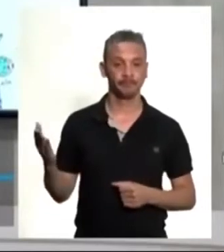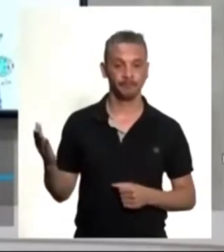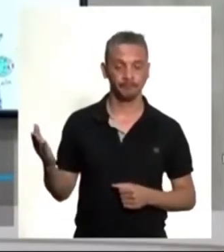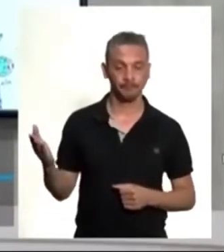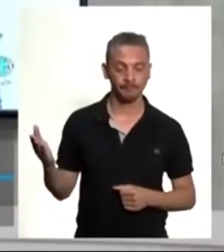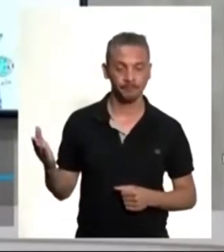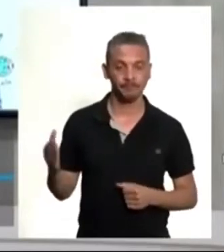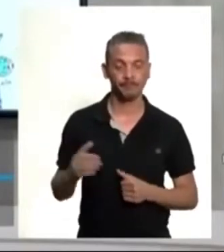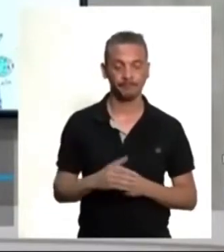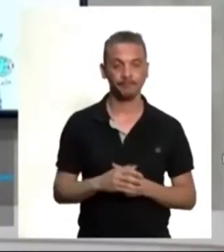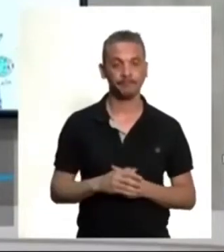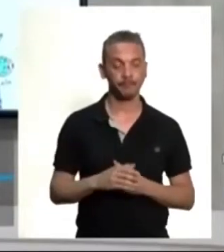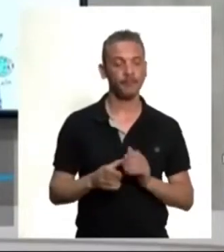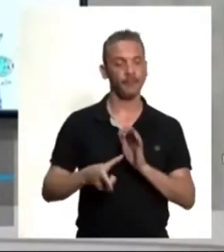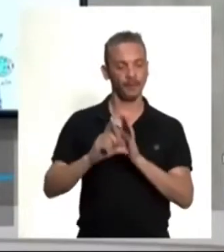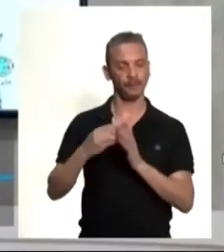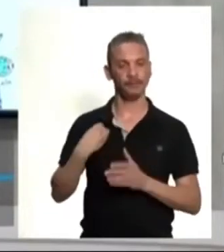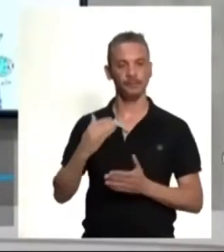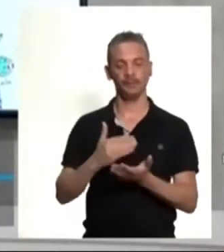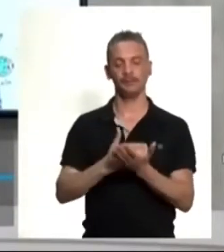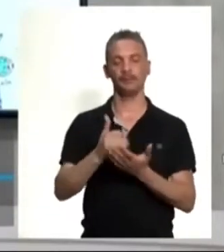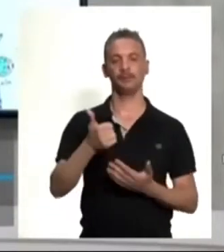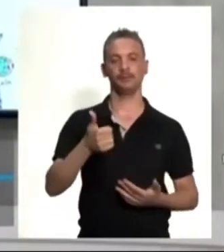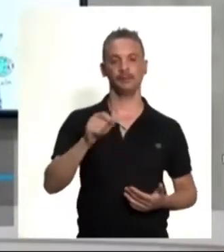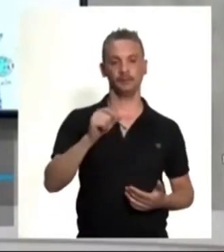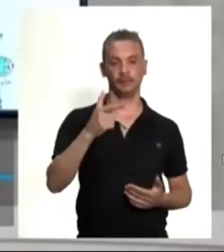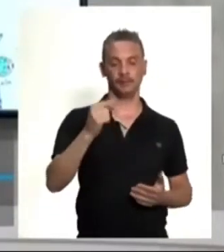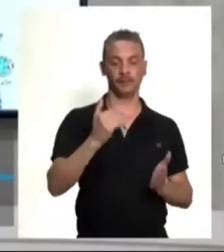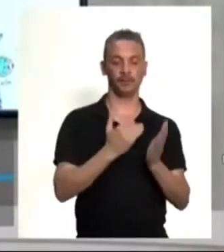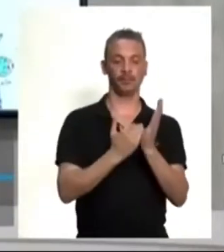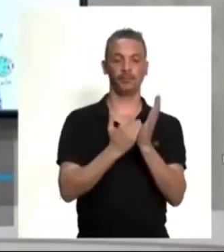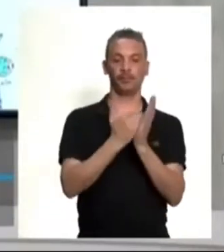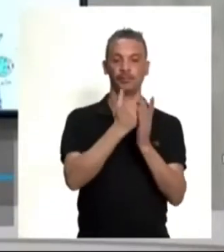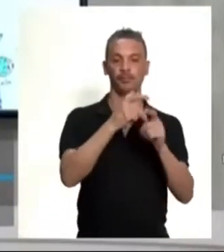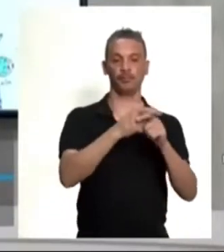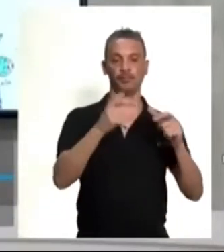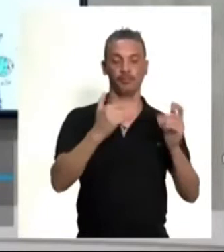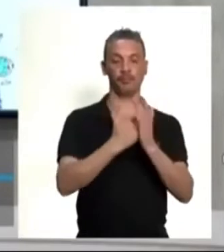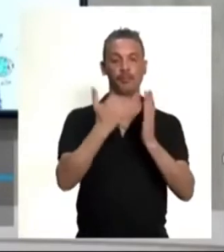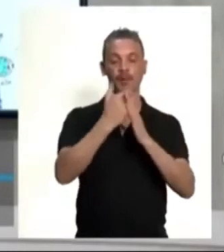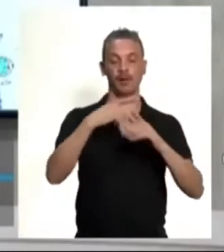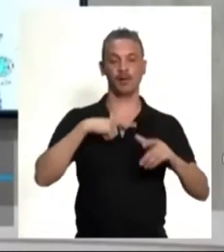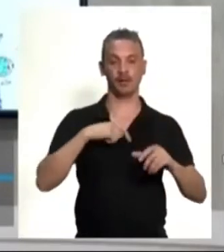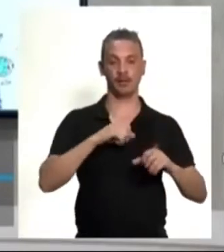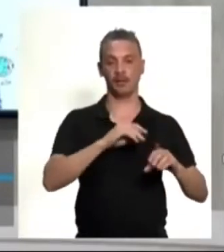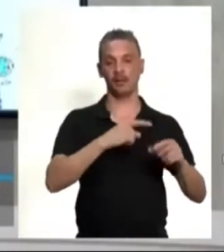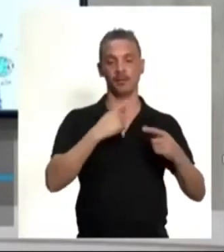né, já existia, mas a partir de 1920 se intensificou devido a uma